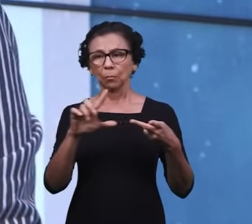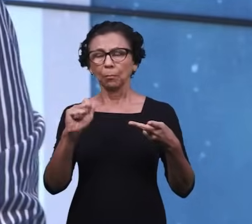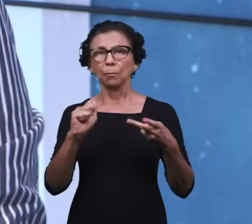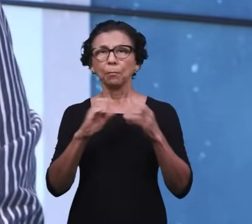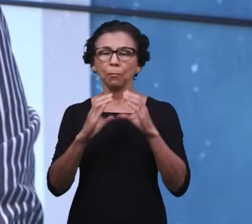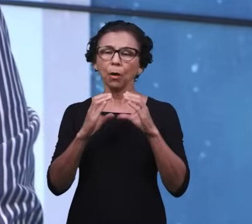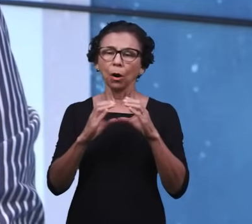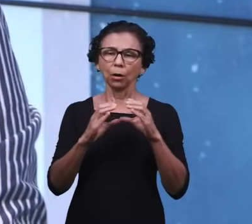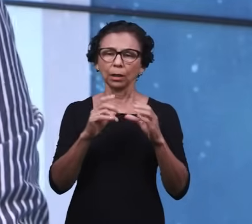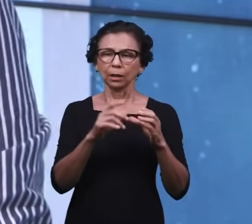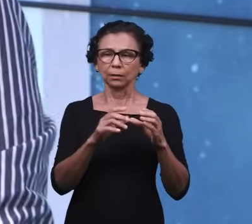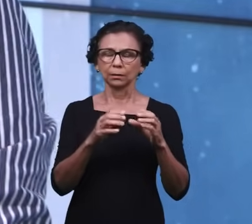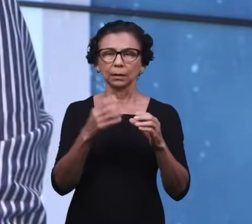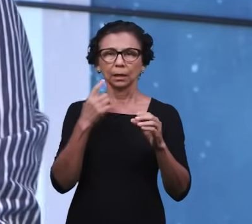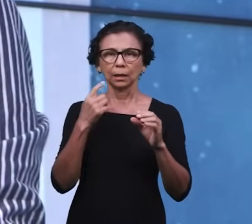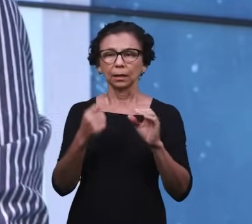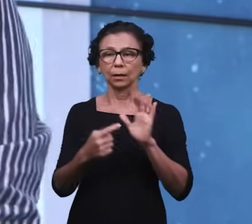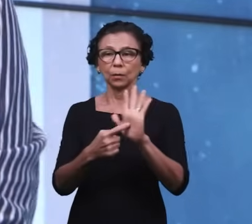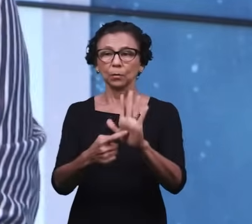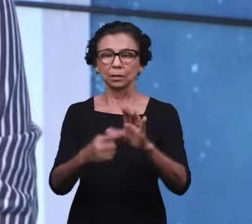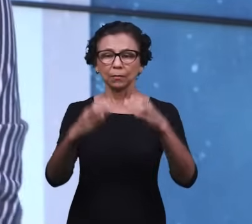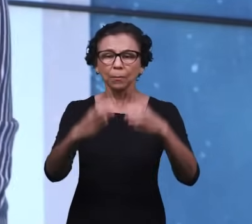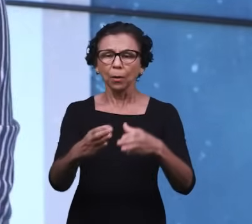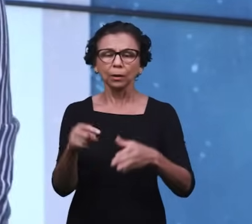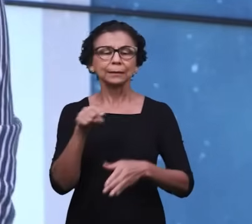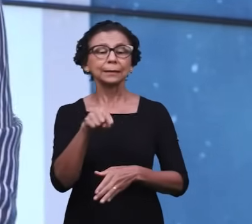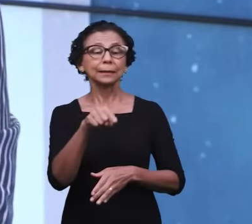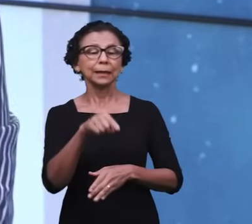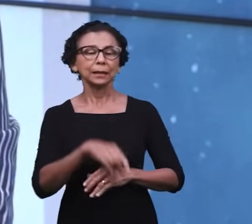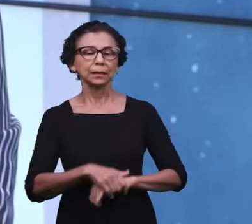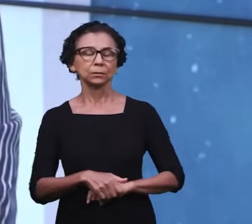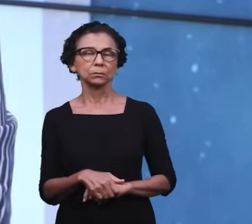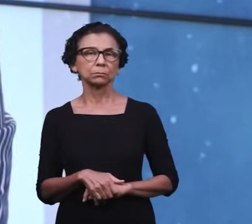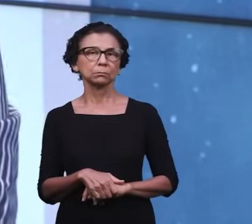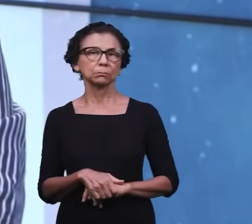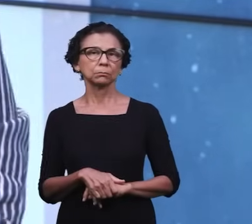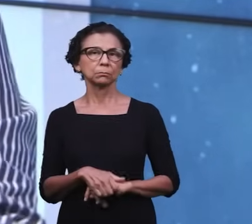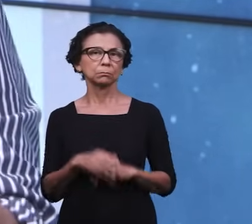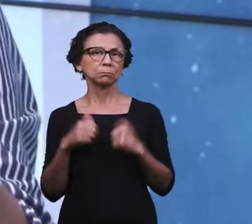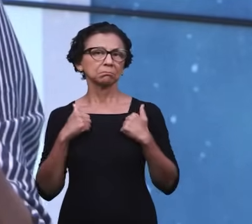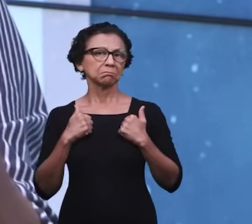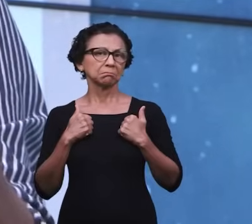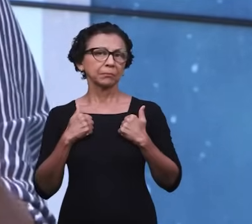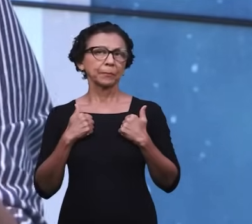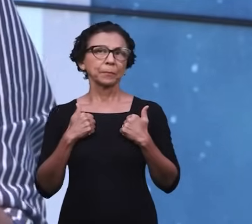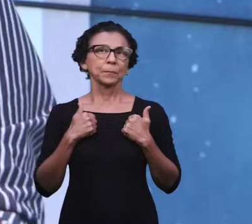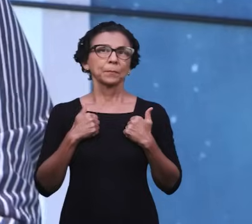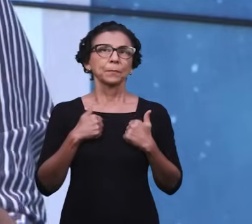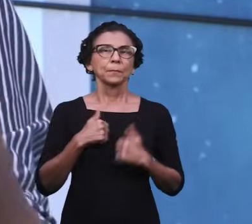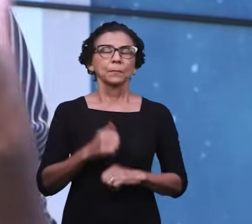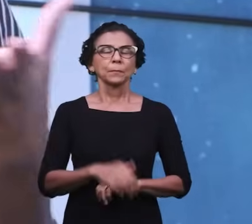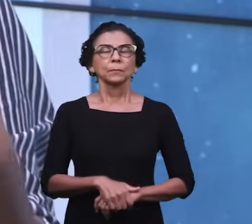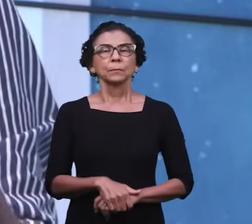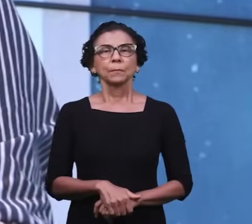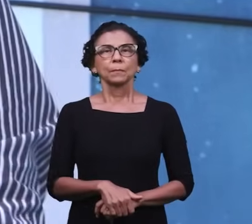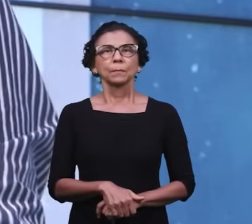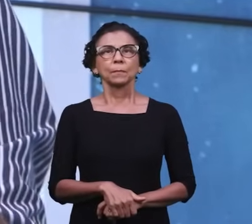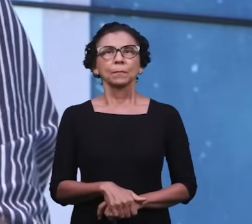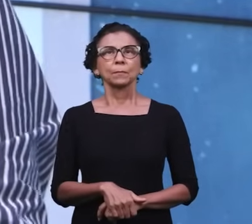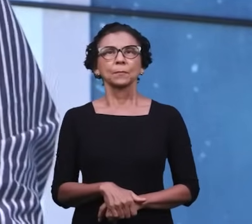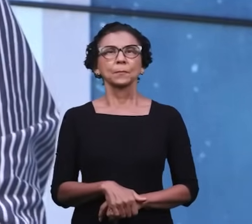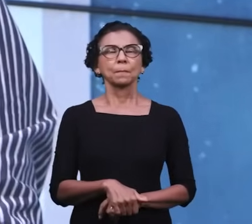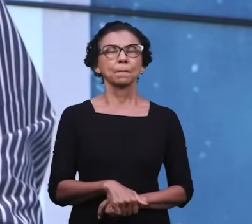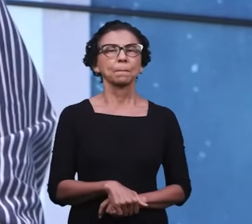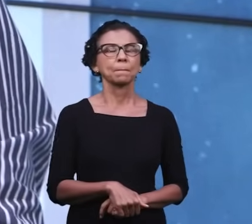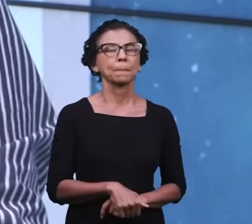isso, ele não falava bola. Ele não apontava para pedir, né? Na época até a gente usou, por indicação